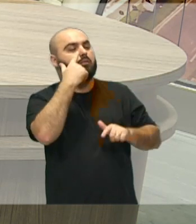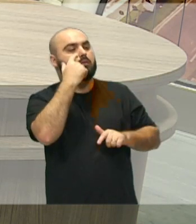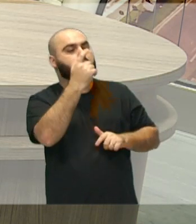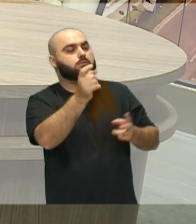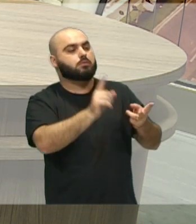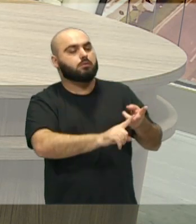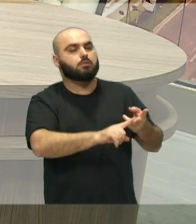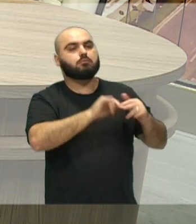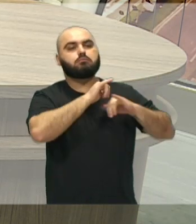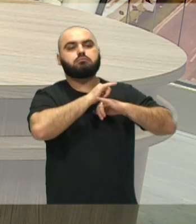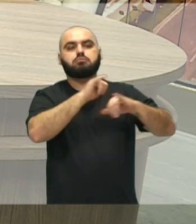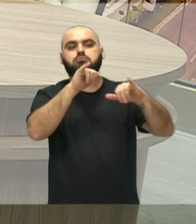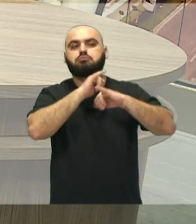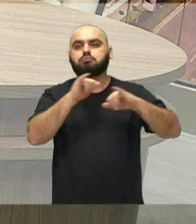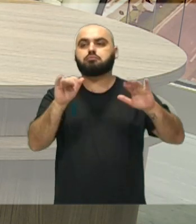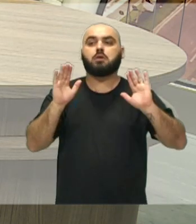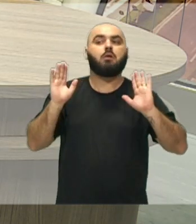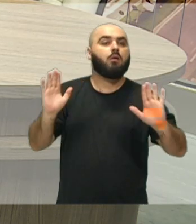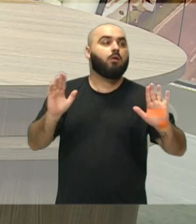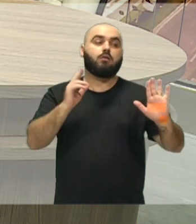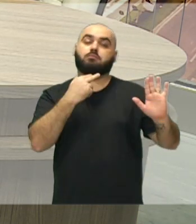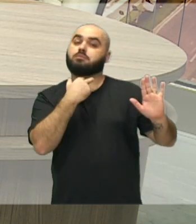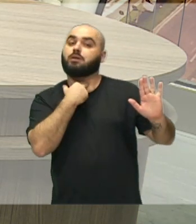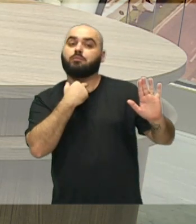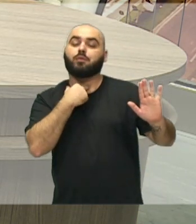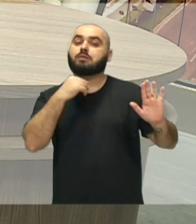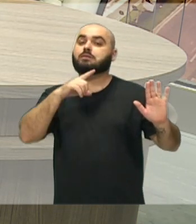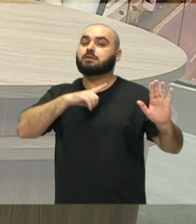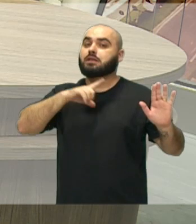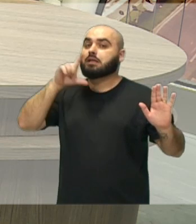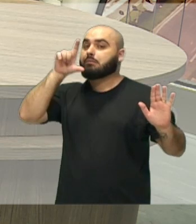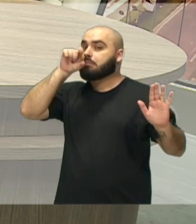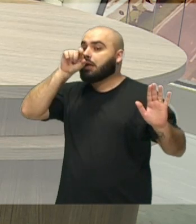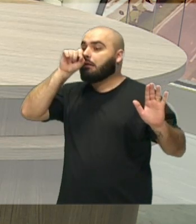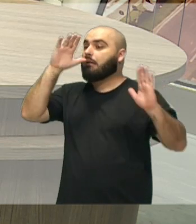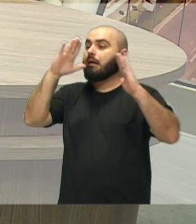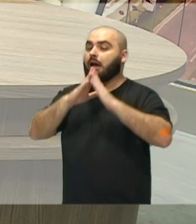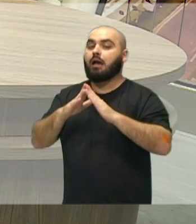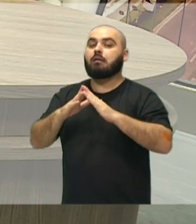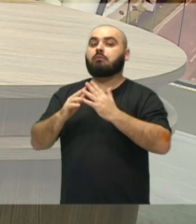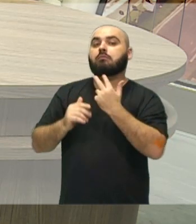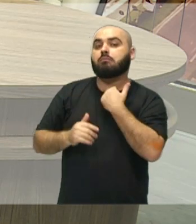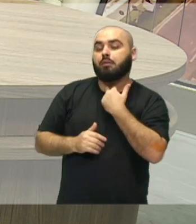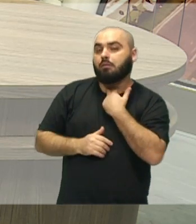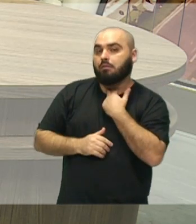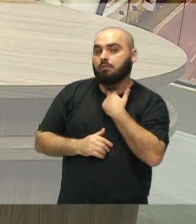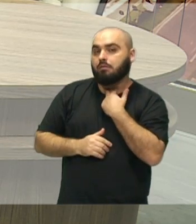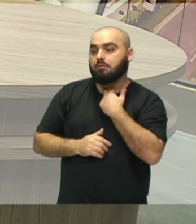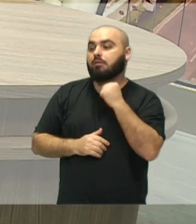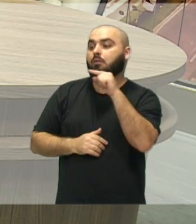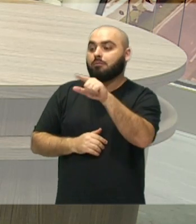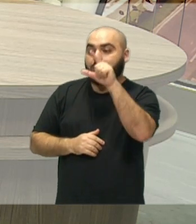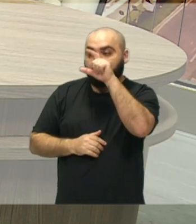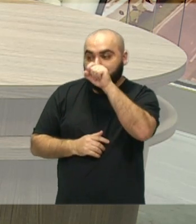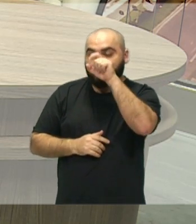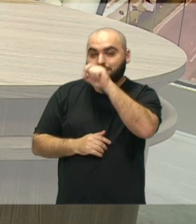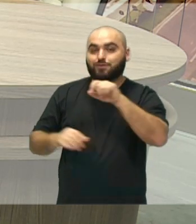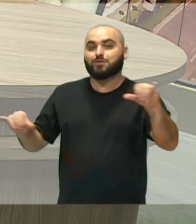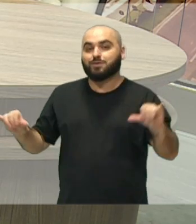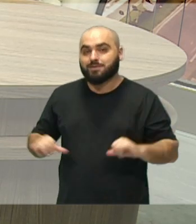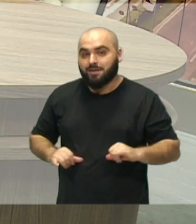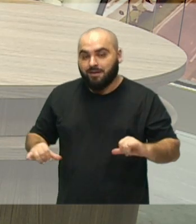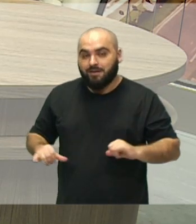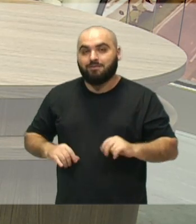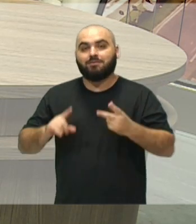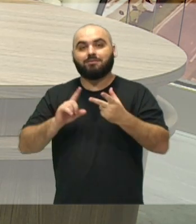divulga aquela matéria, diz, não é bacana ter o bichinho em casa, né? Não é bacana para o bichinho, não é bacana para a